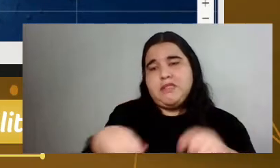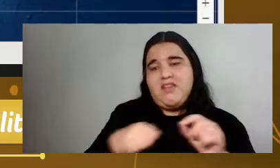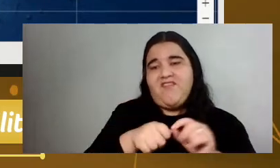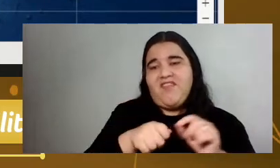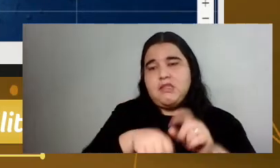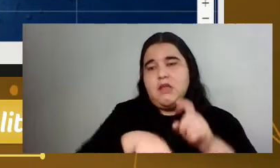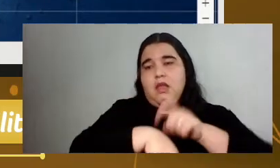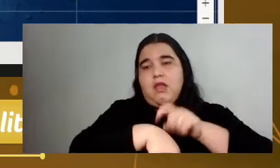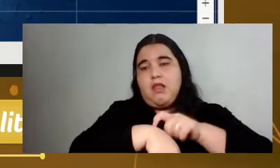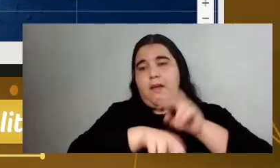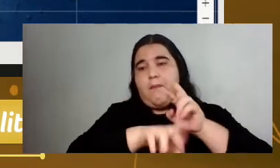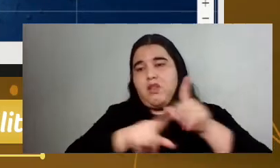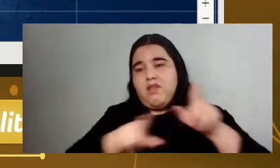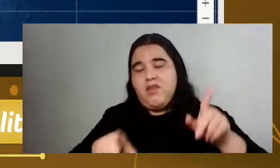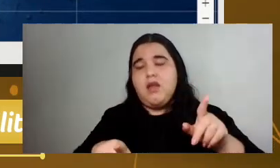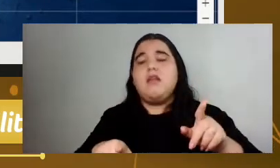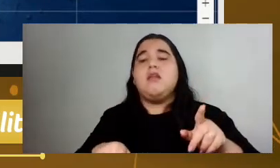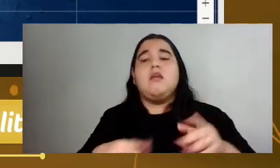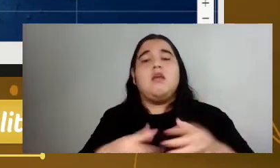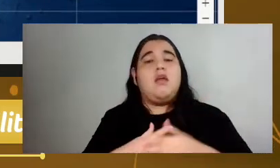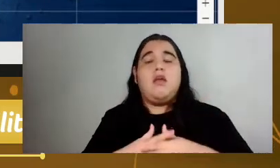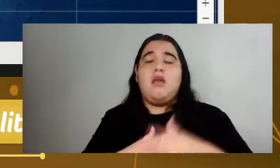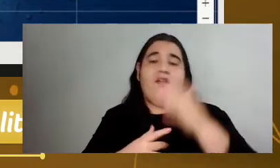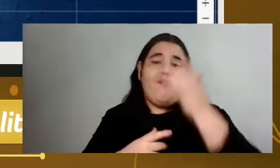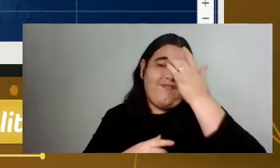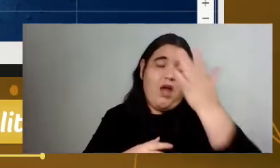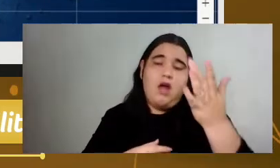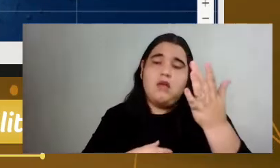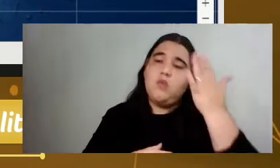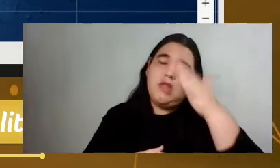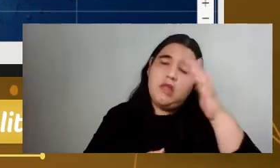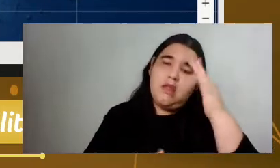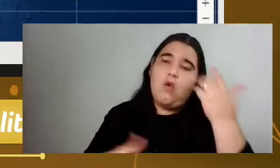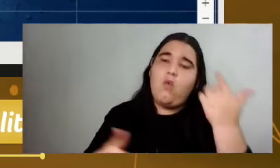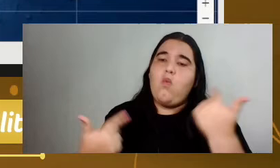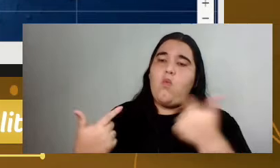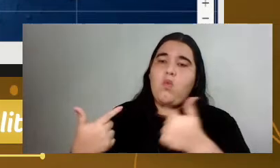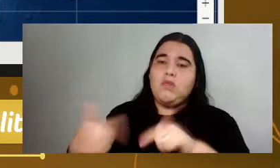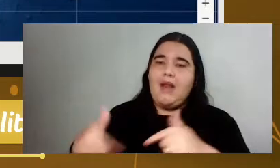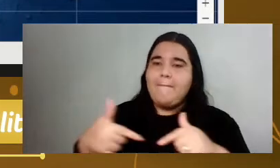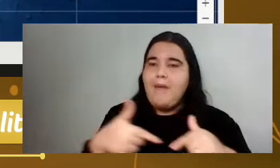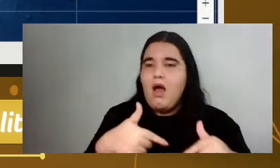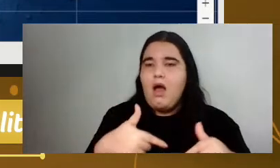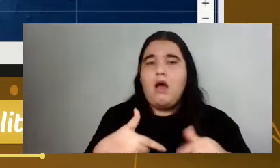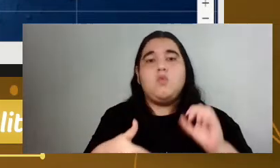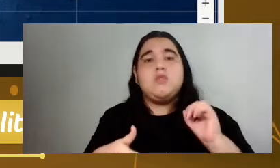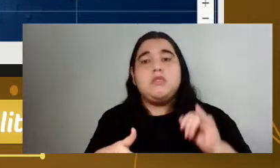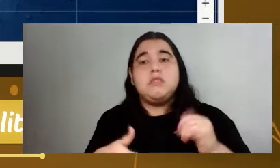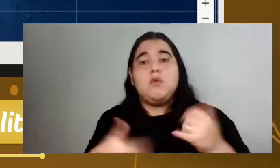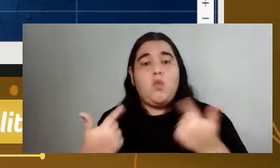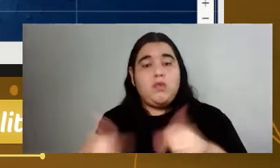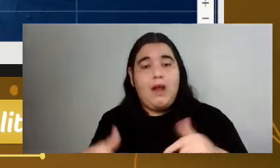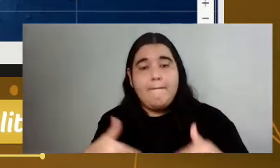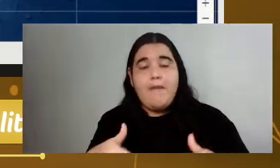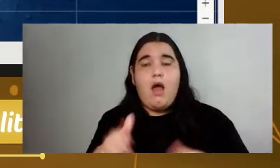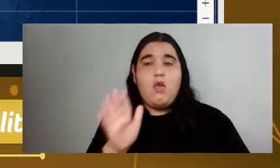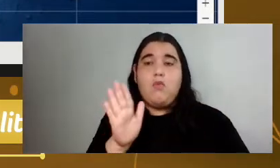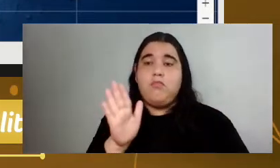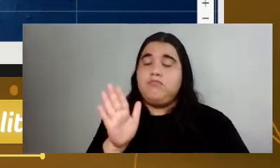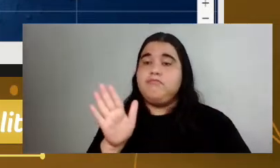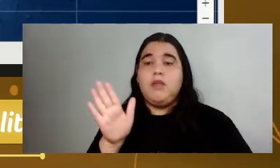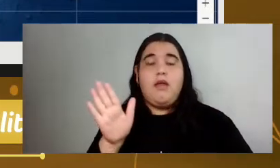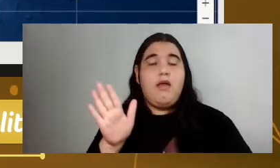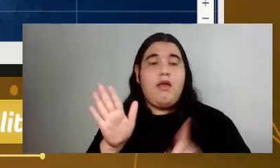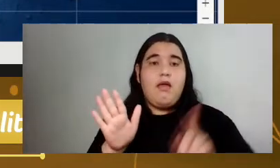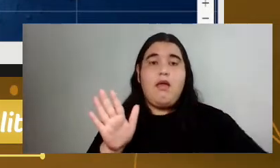saber qual que é a regional que está mais adiantado, qual que é a regional que está com algum problema para entrar com um tipo de ação, e aí a gente